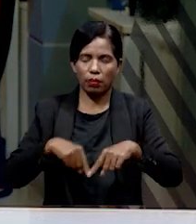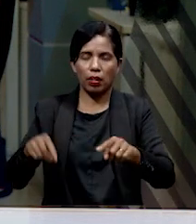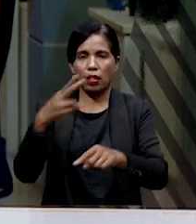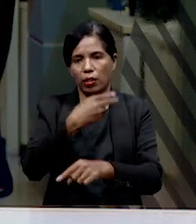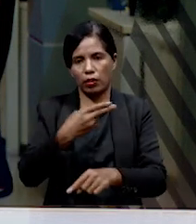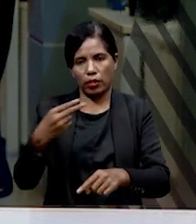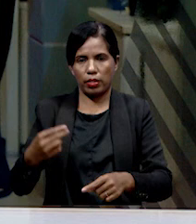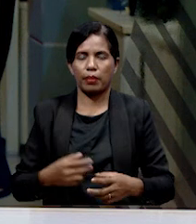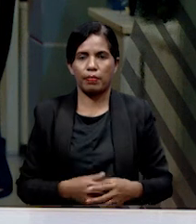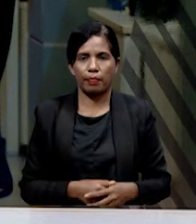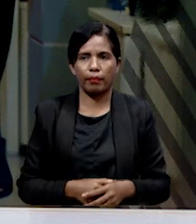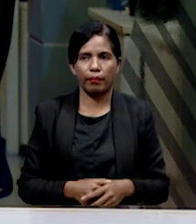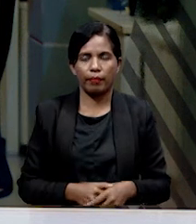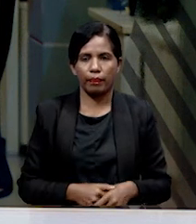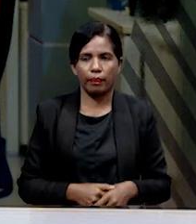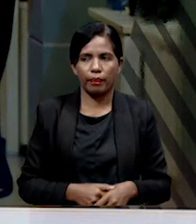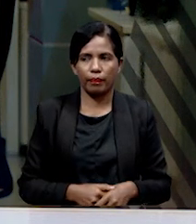Indonésia.